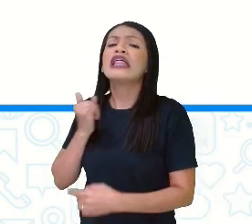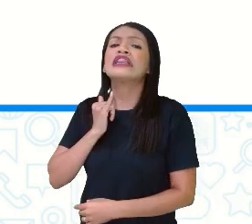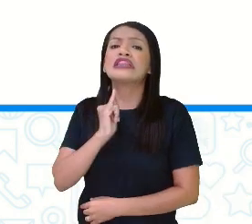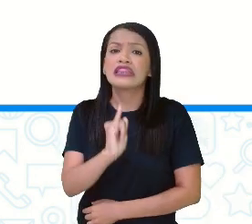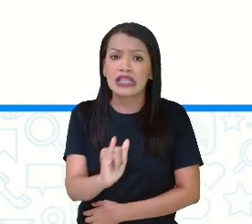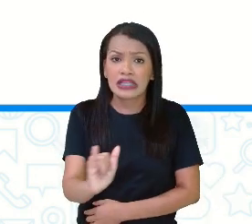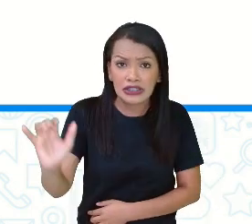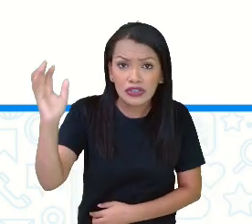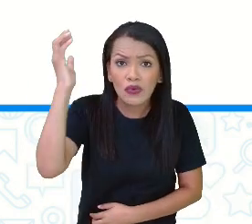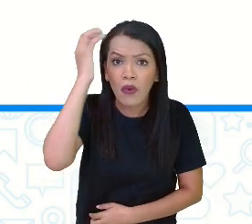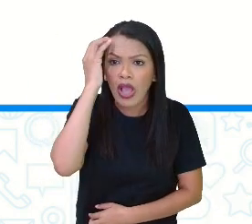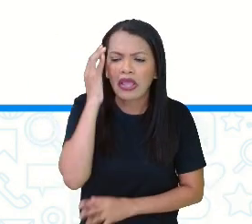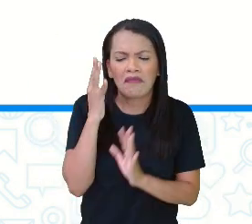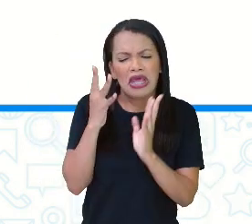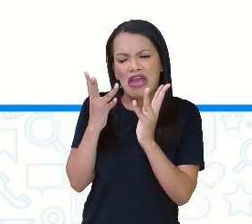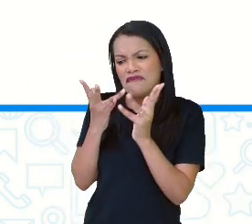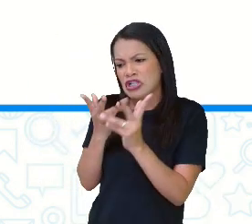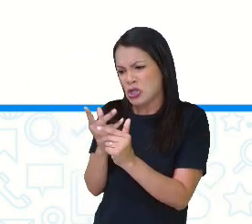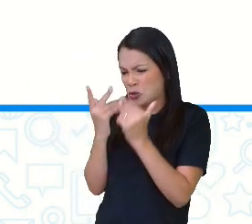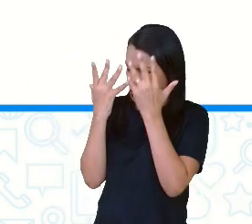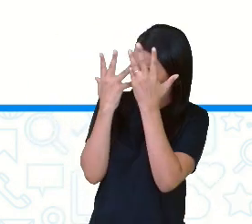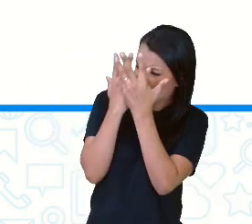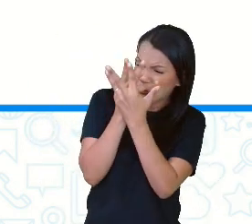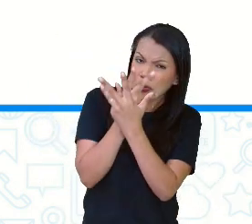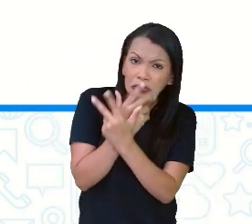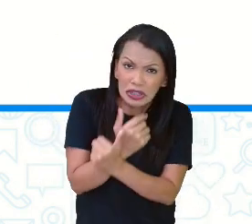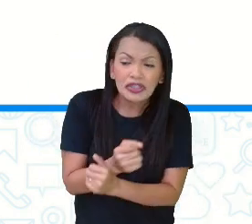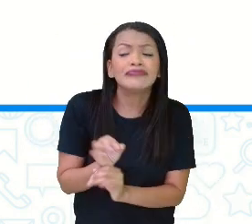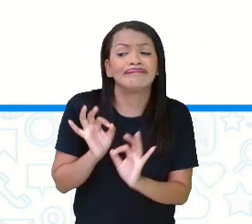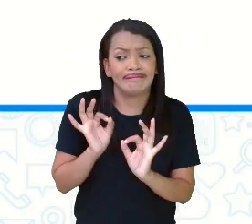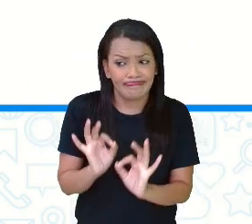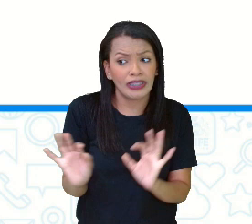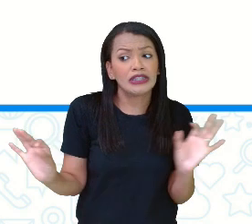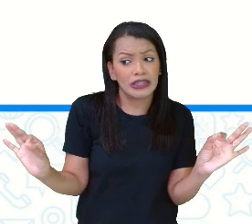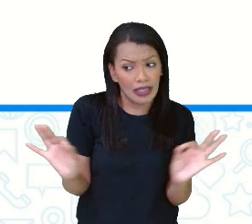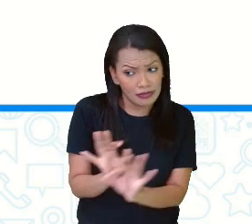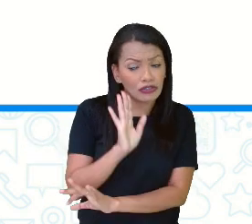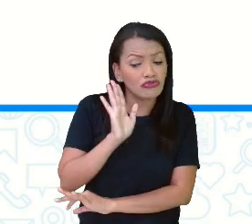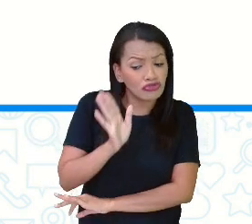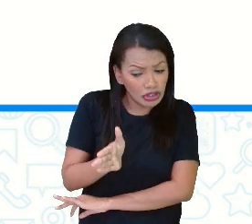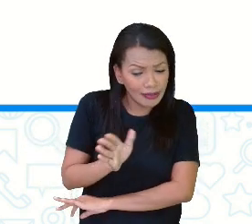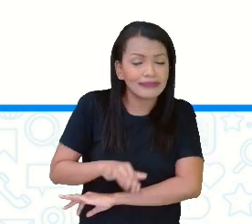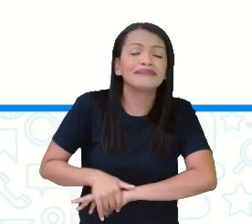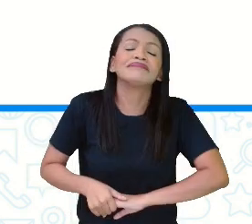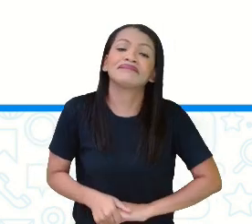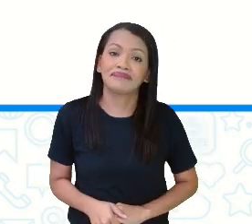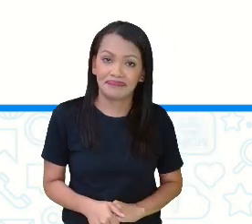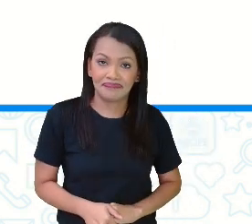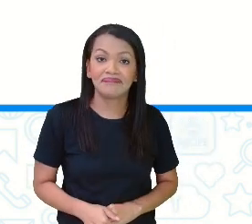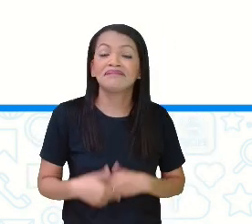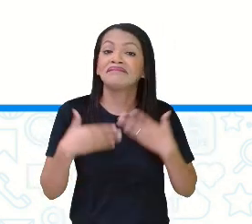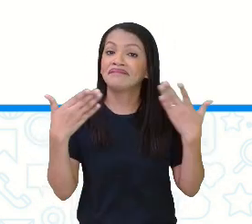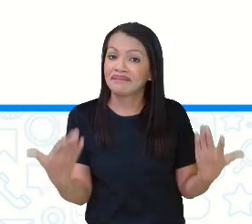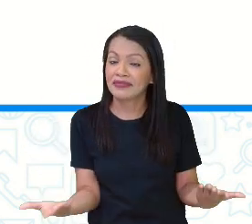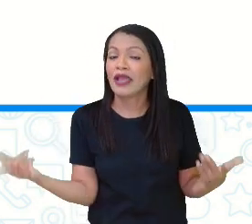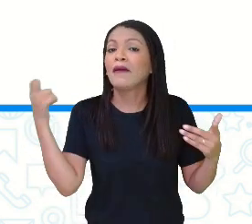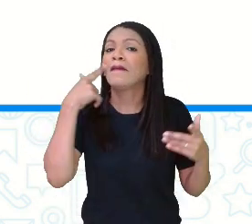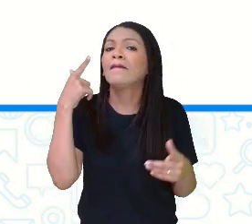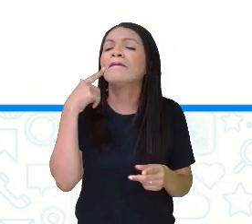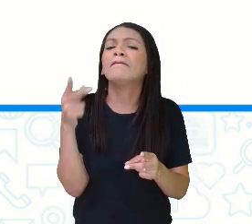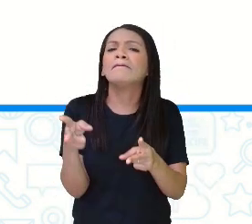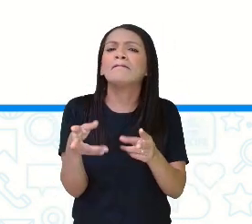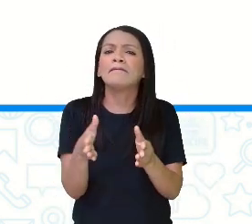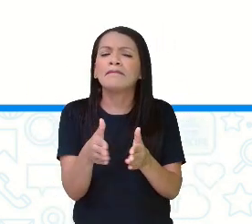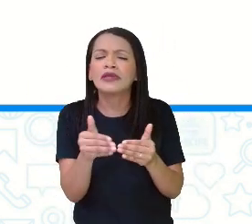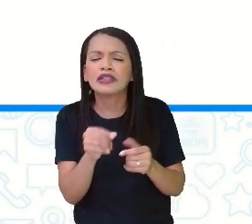tal tecido, enquanto ainda estivesse no tear, pediu que outros mais cortesãos, dentre os quais o